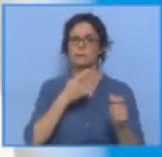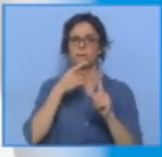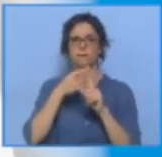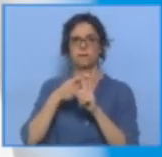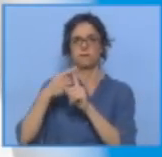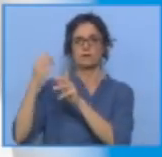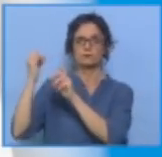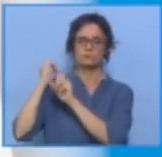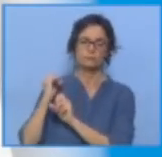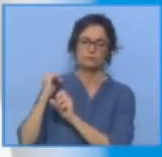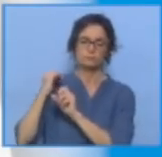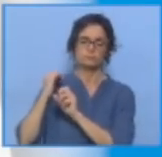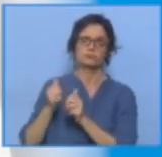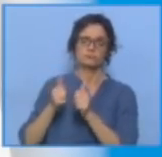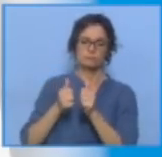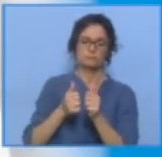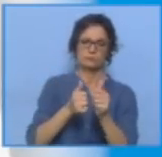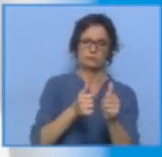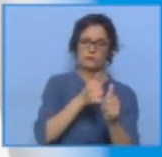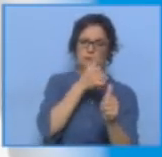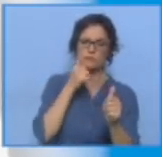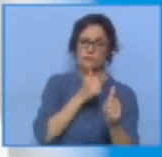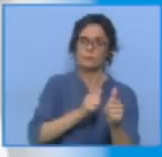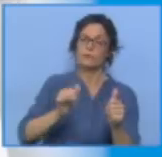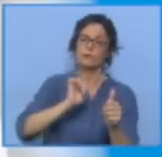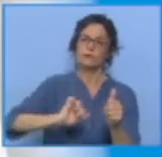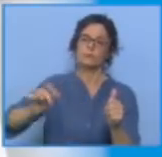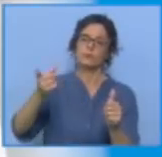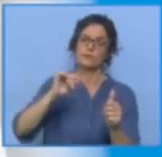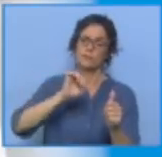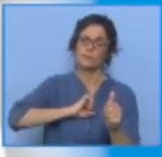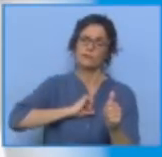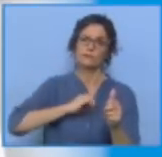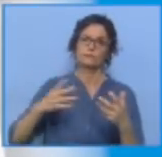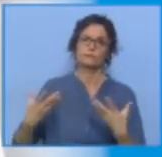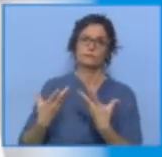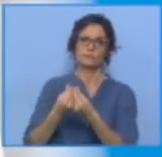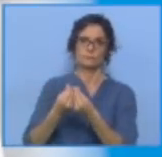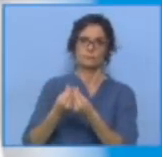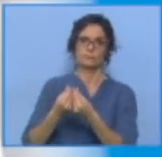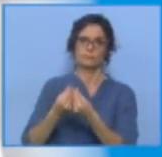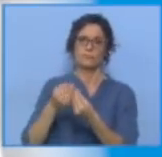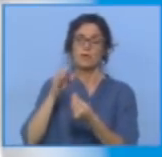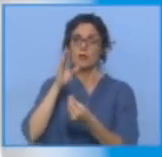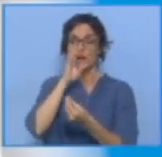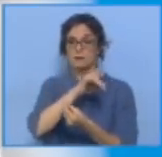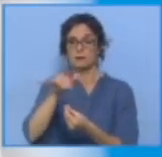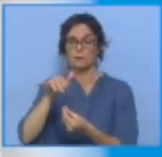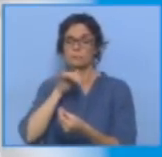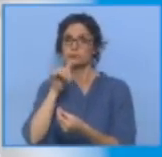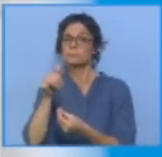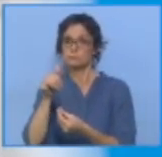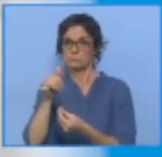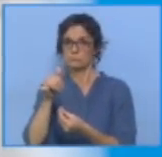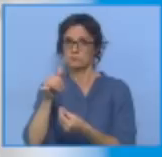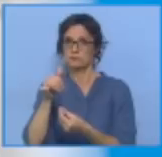e siga-me. Pois quem quiser salvar a sua vida há de perdê-la, mas quem perder a sua vida por minha causa,